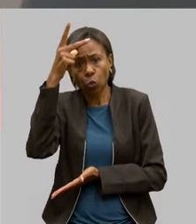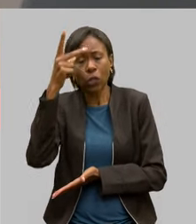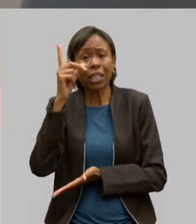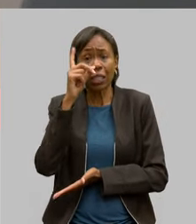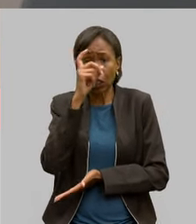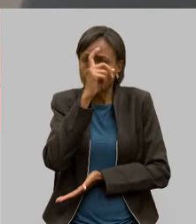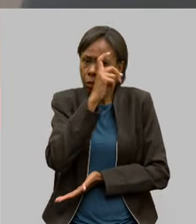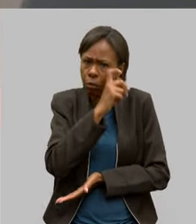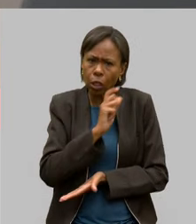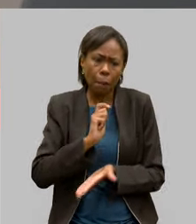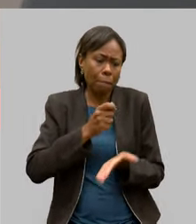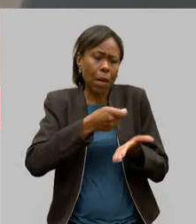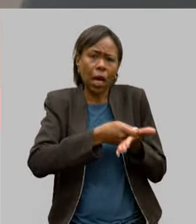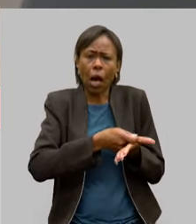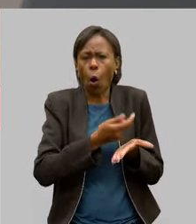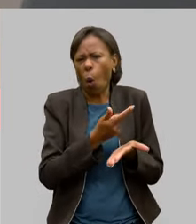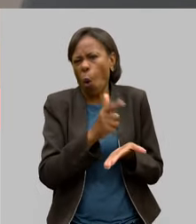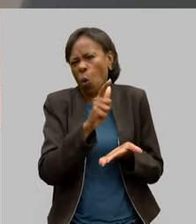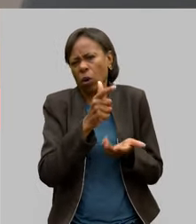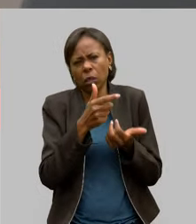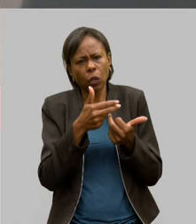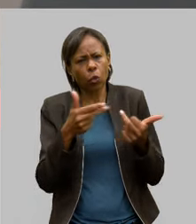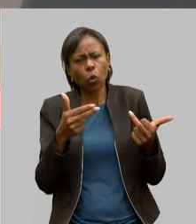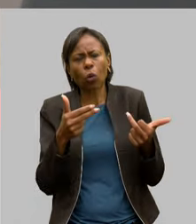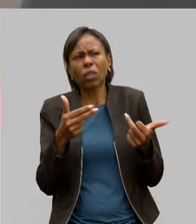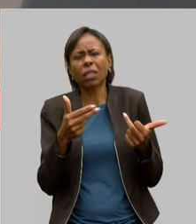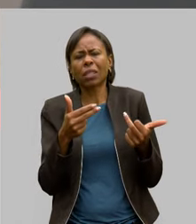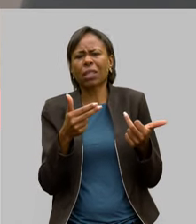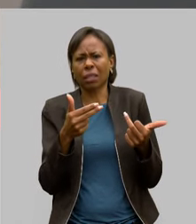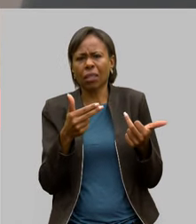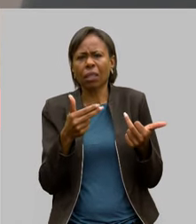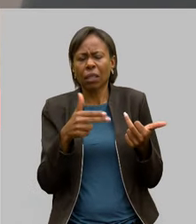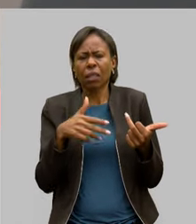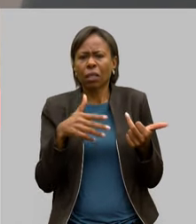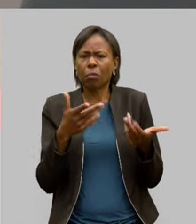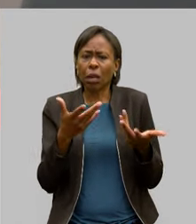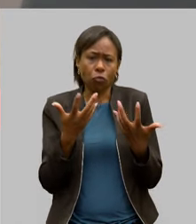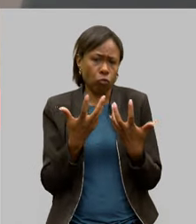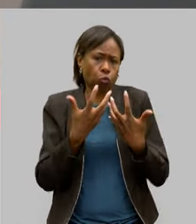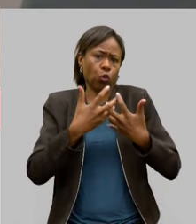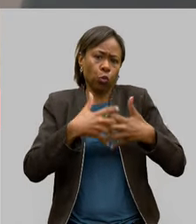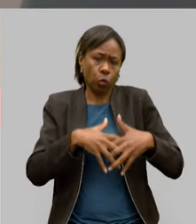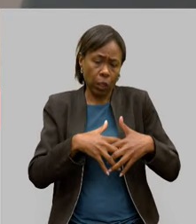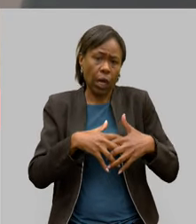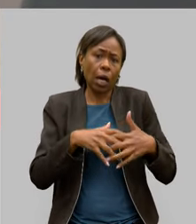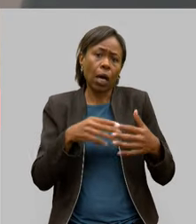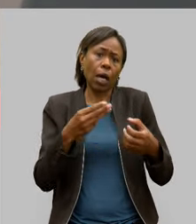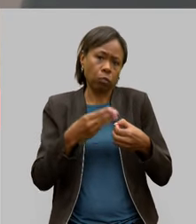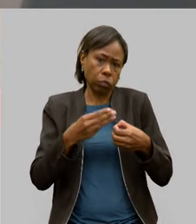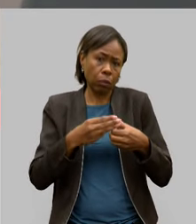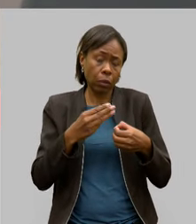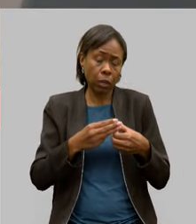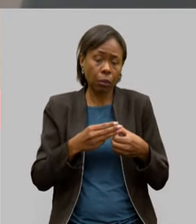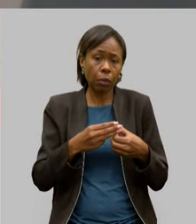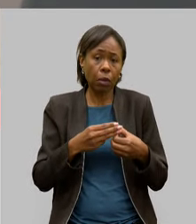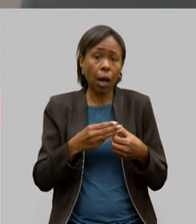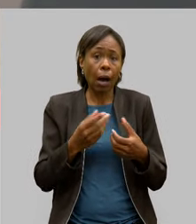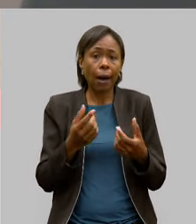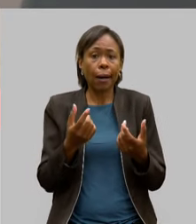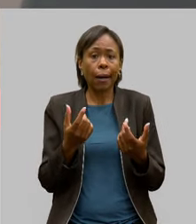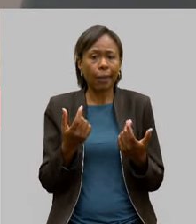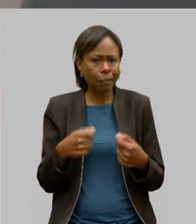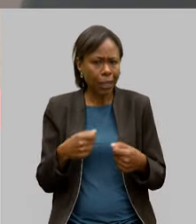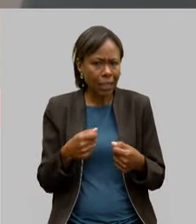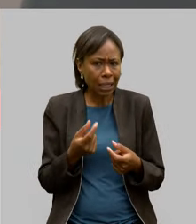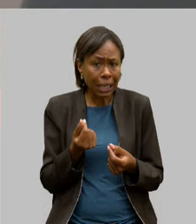de outras questões que é de grande importância pro funcionamento da daquele município tenham que gastar valores